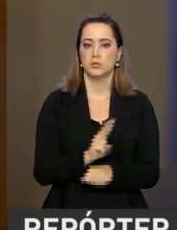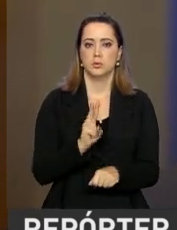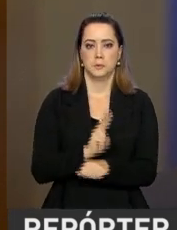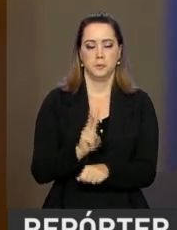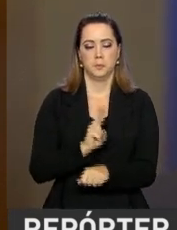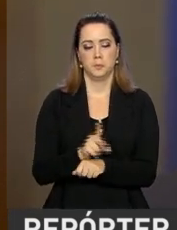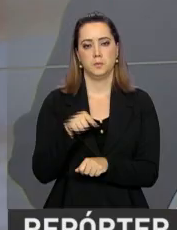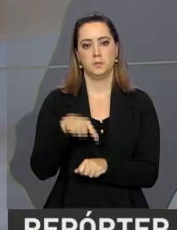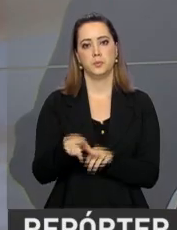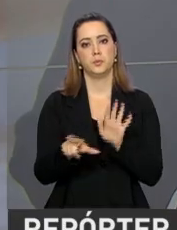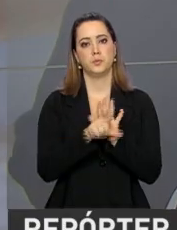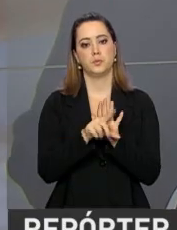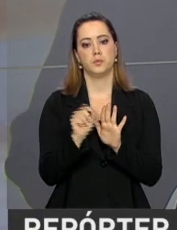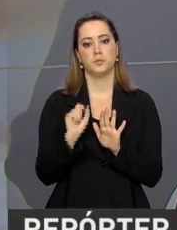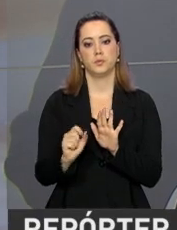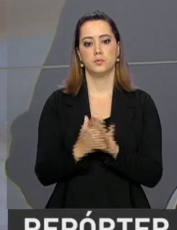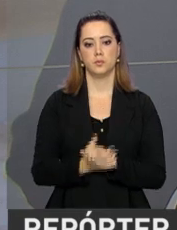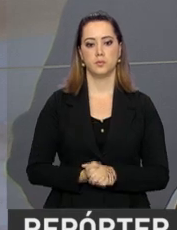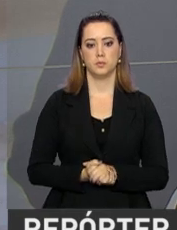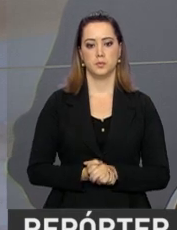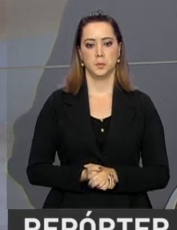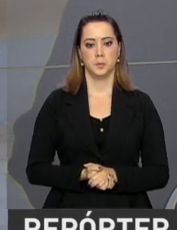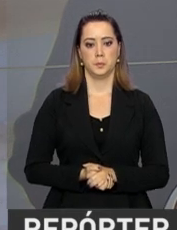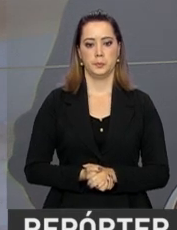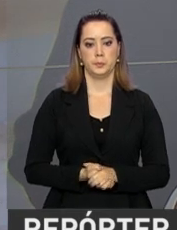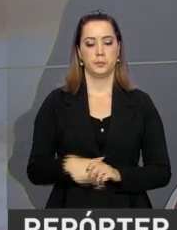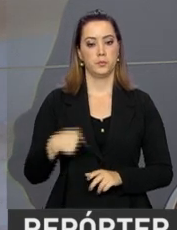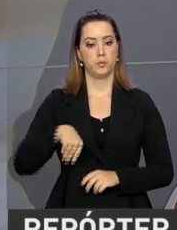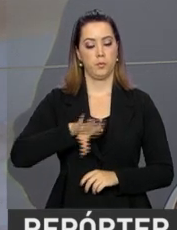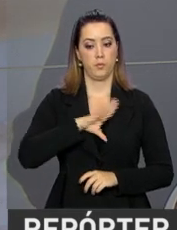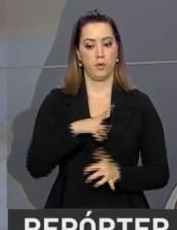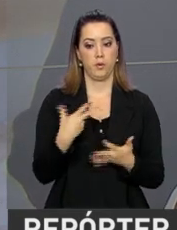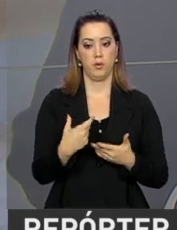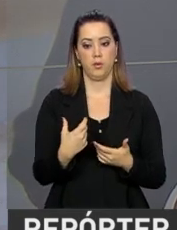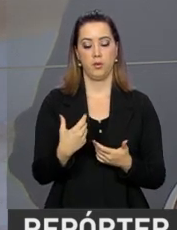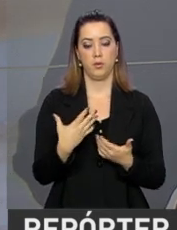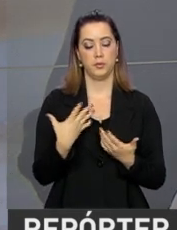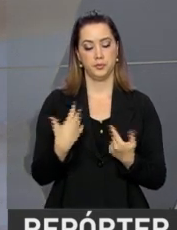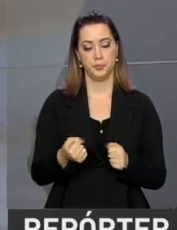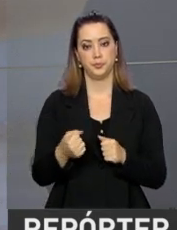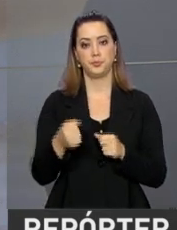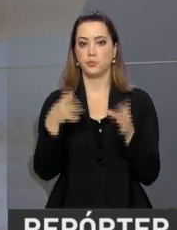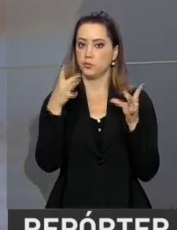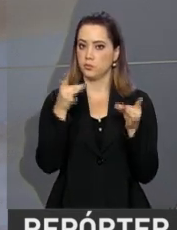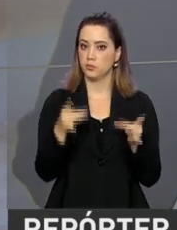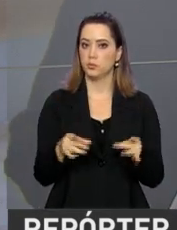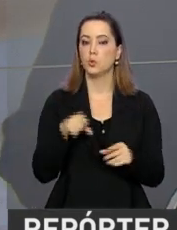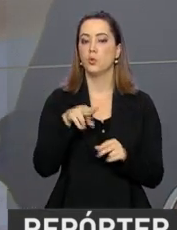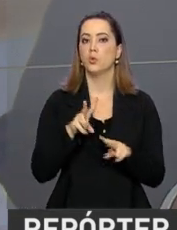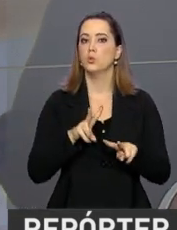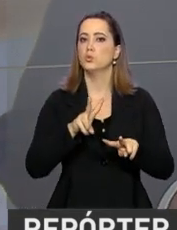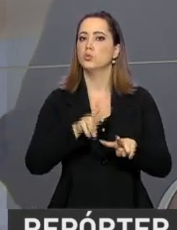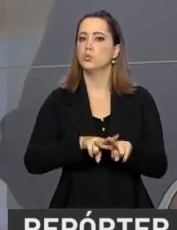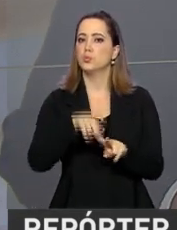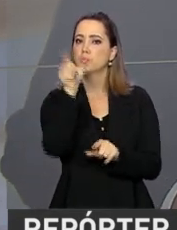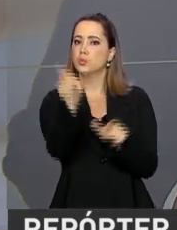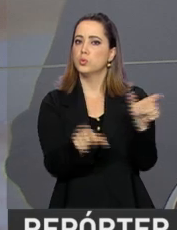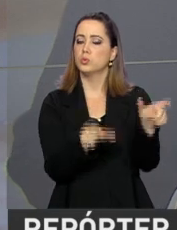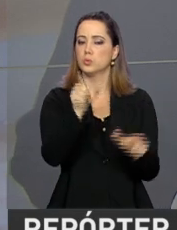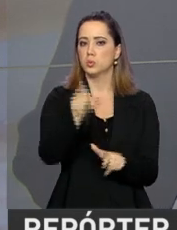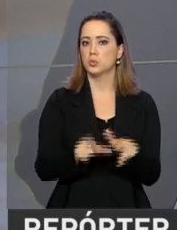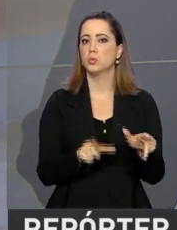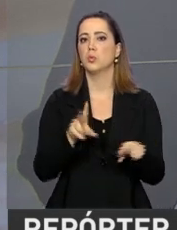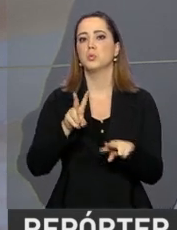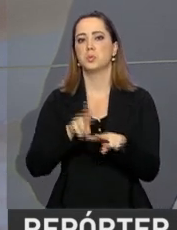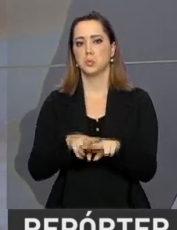legislação trabalhista. Mudando de assunto agora, vamos falar sobre os suspeitos de planejar ataques terroristas detidos ontem durante a